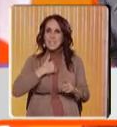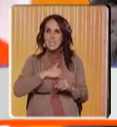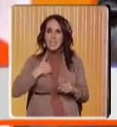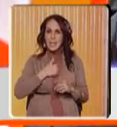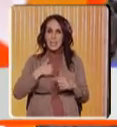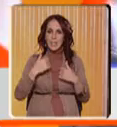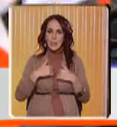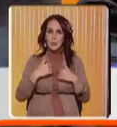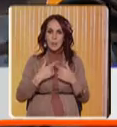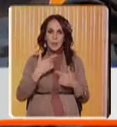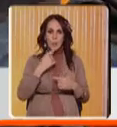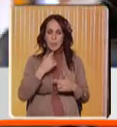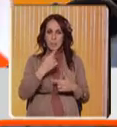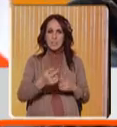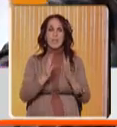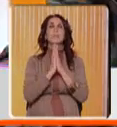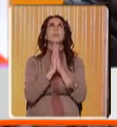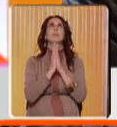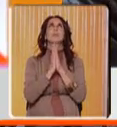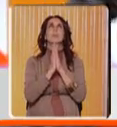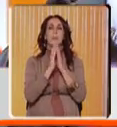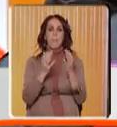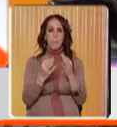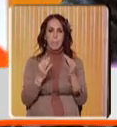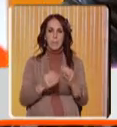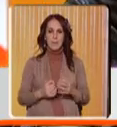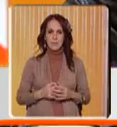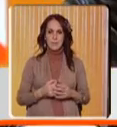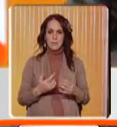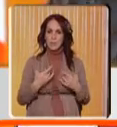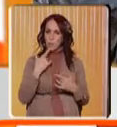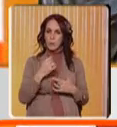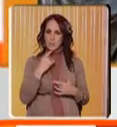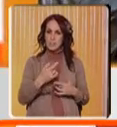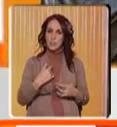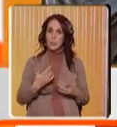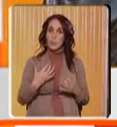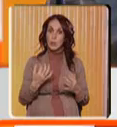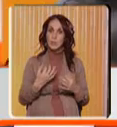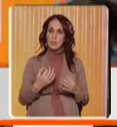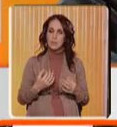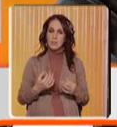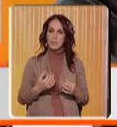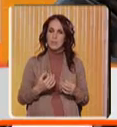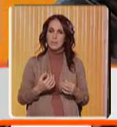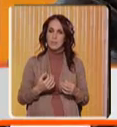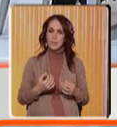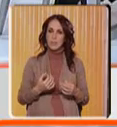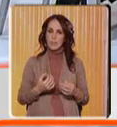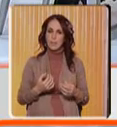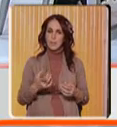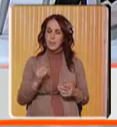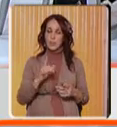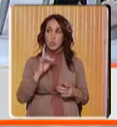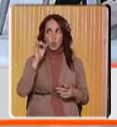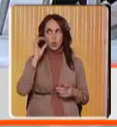zangada comigo. Portanto, eu não posso dizer ai meu Deus, com estes, assim, com esta euforia toda. Eu estava... Estou trabalhando no dia de Natal. Exatamente,